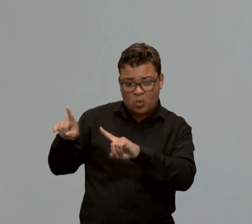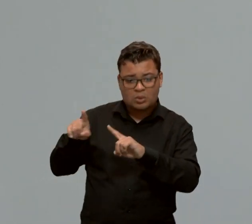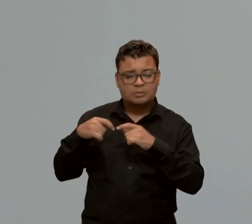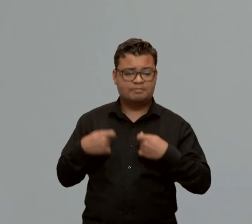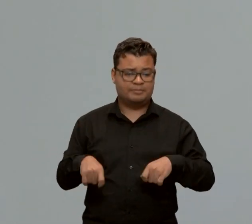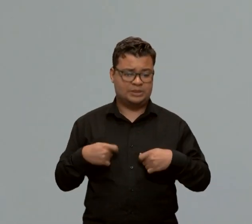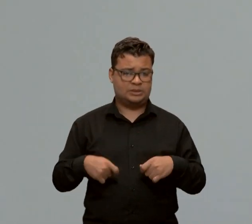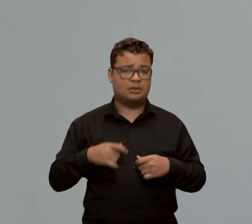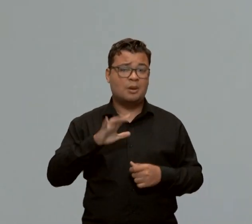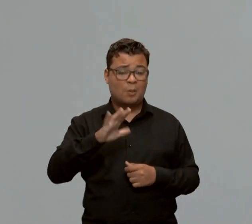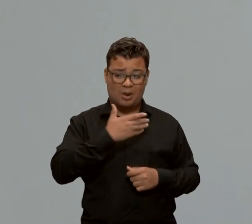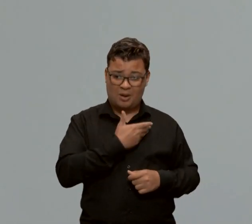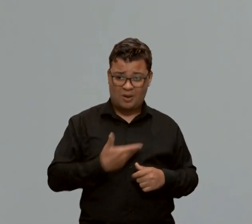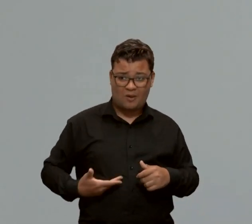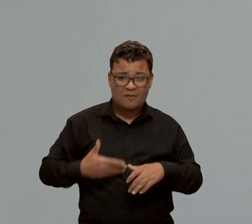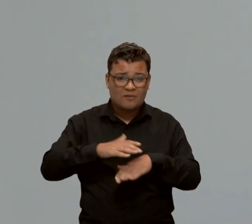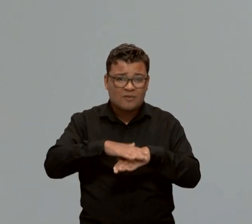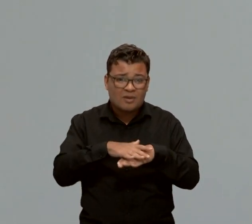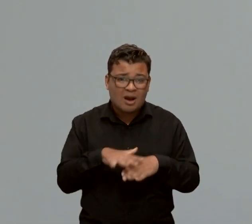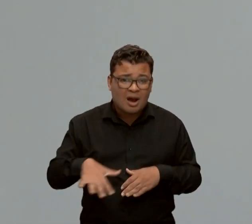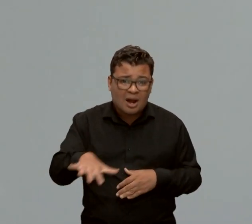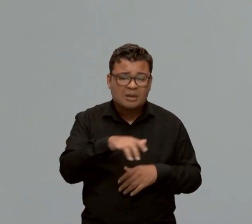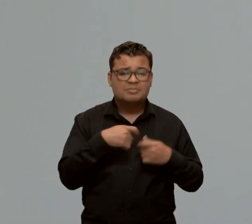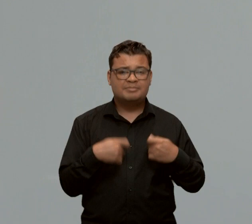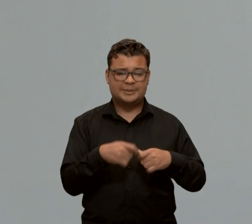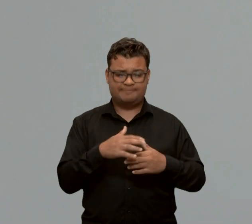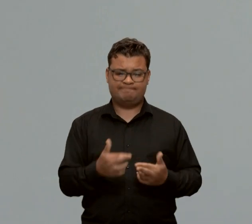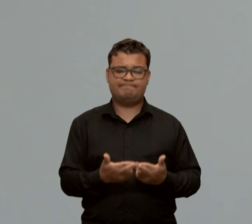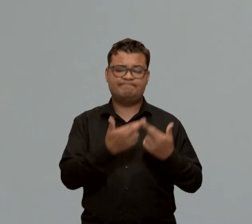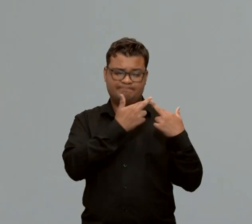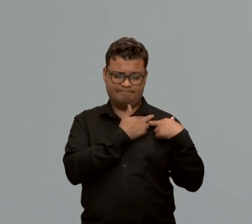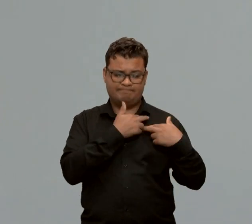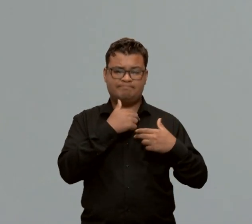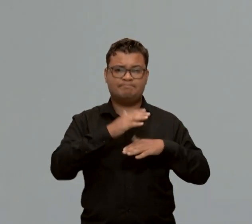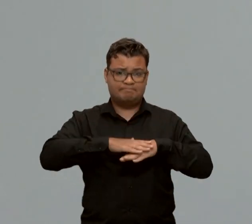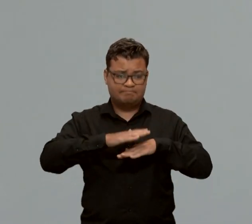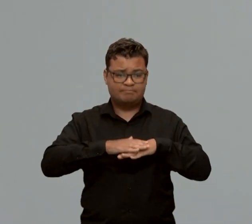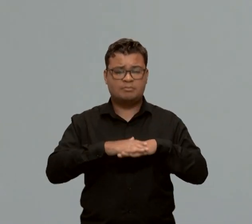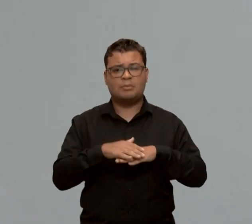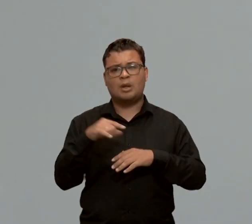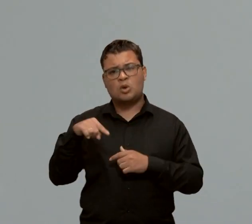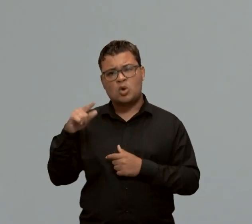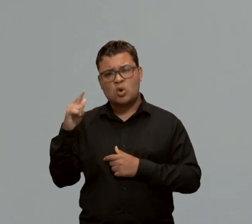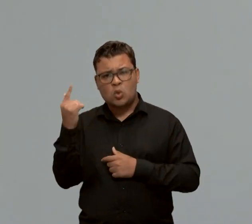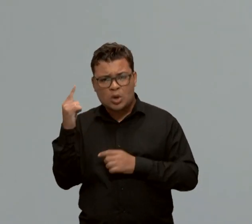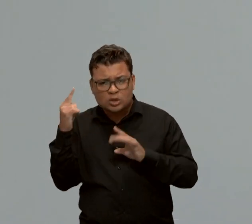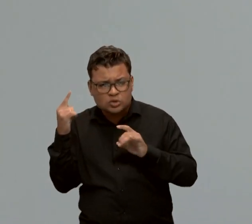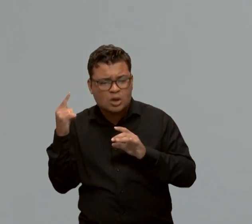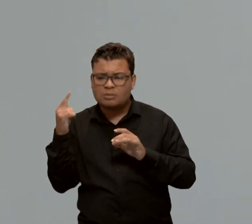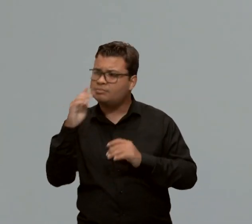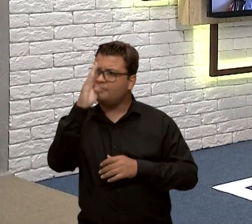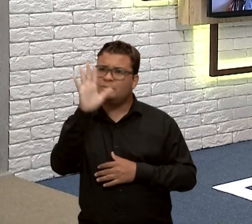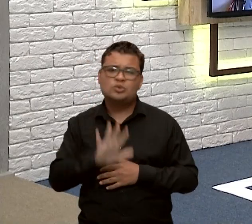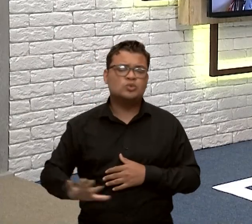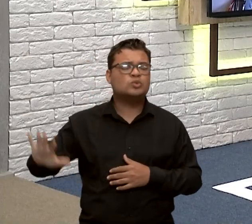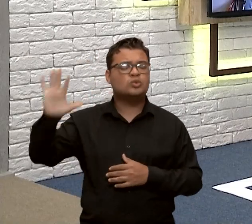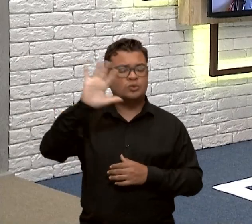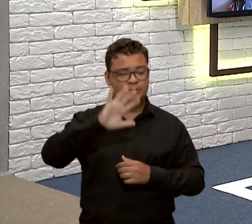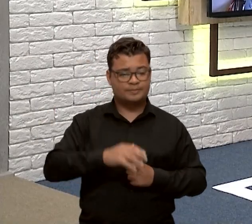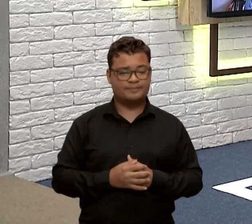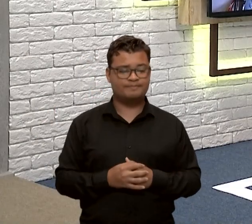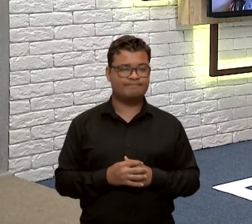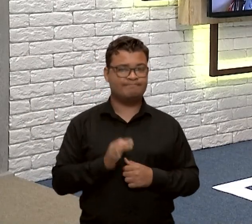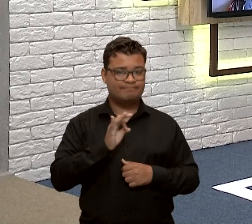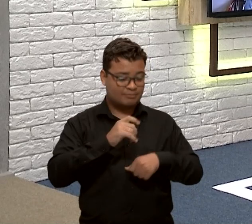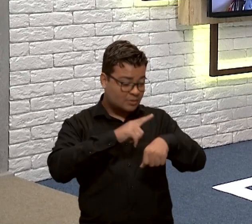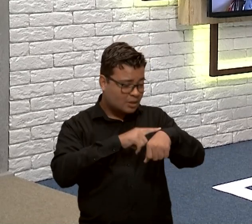que tomar, assim, uma atitude, não só em Goiânia, mas no Brasil inteiro, né? Tá certo. Bom, nosso tempo está chegando ao